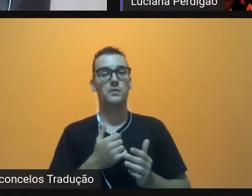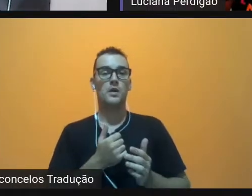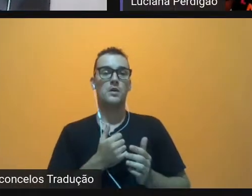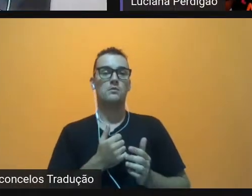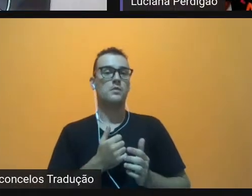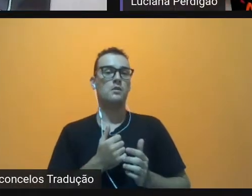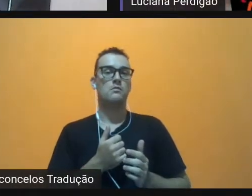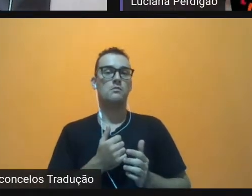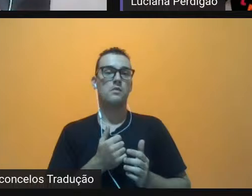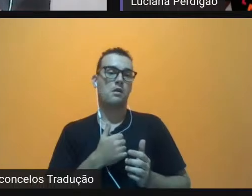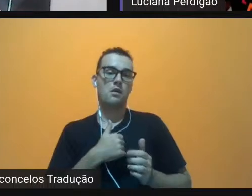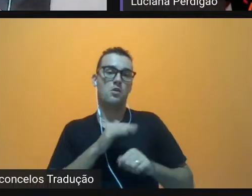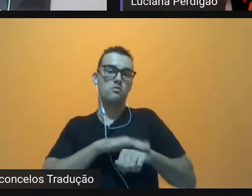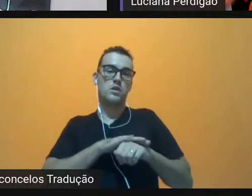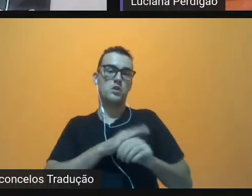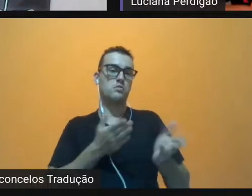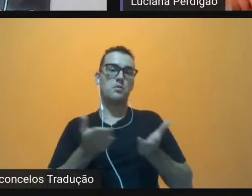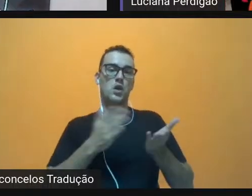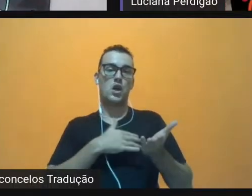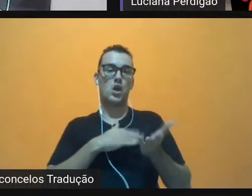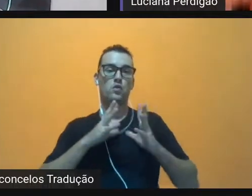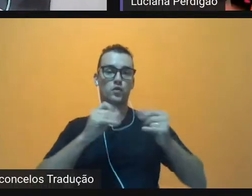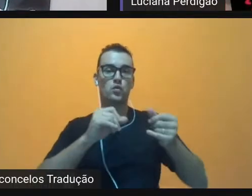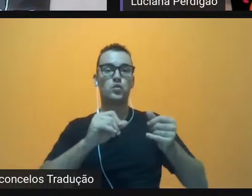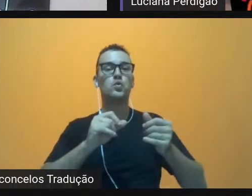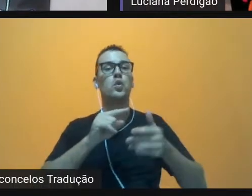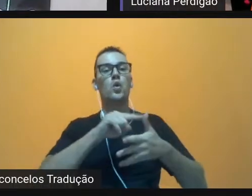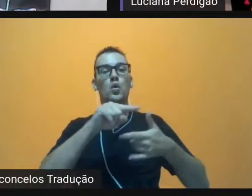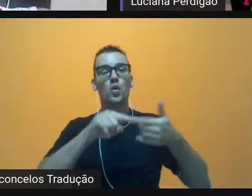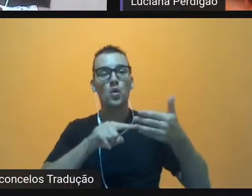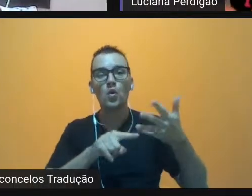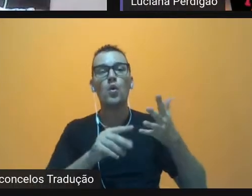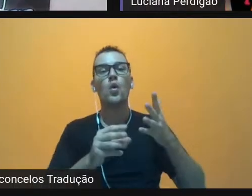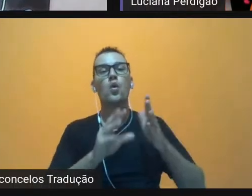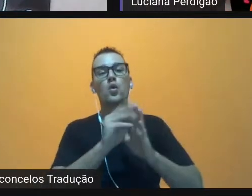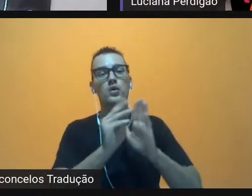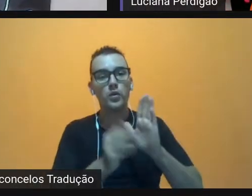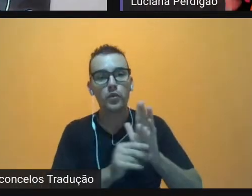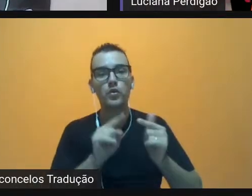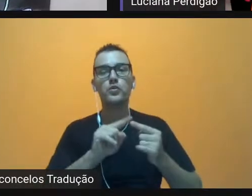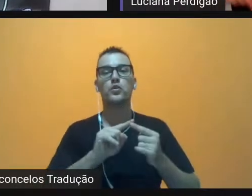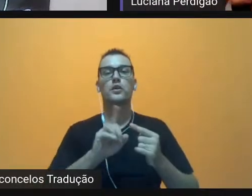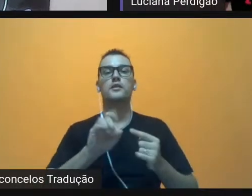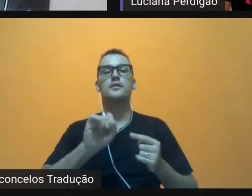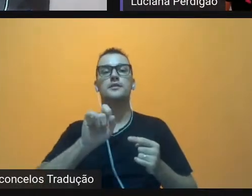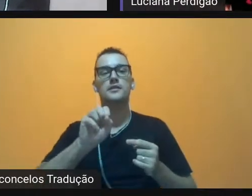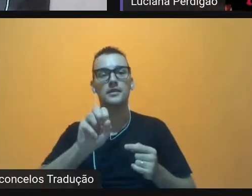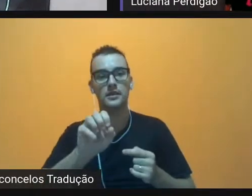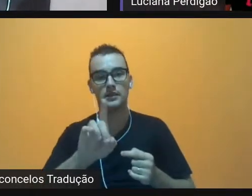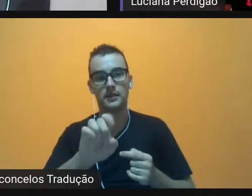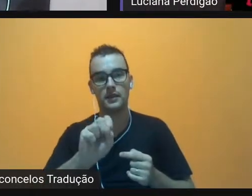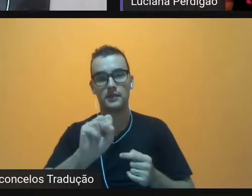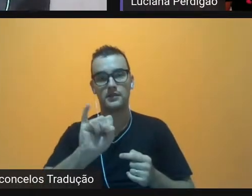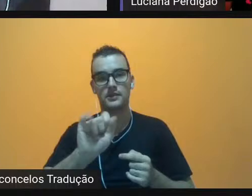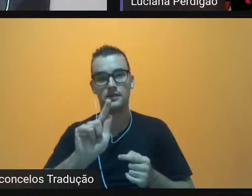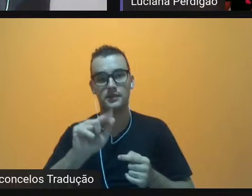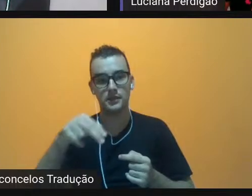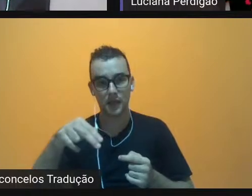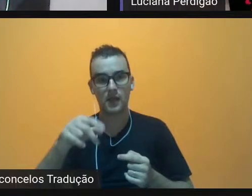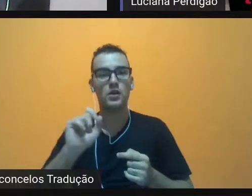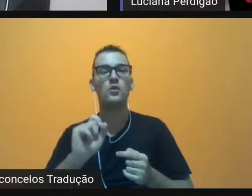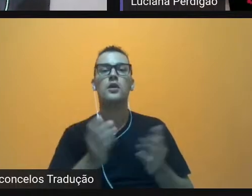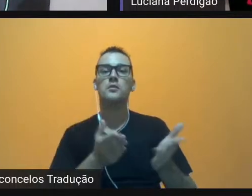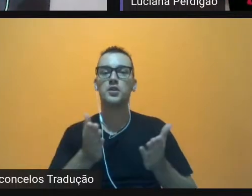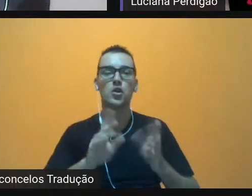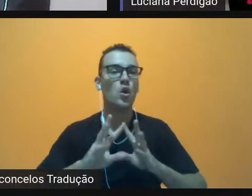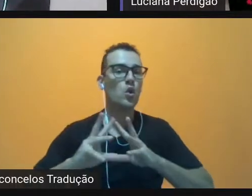tinha um mediador, eu fui tudo, eu fui conteudista, design instrucional, mediadora, mas eu contratei para a minha